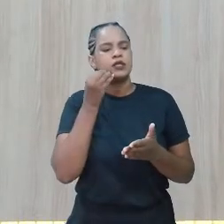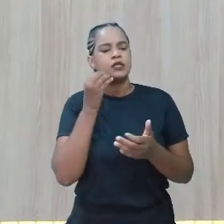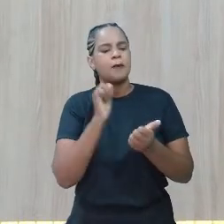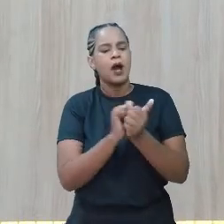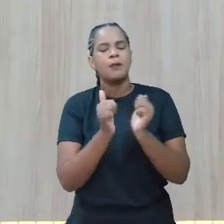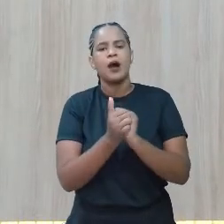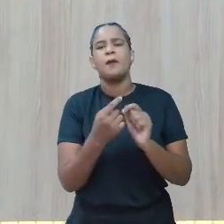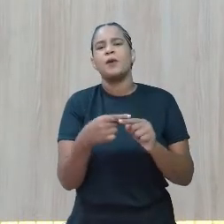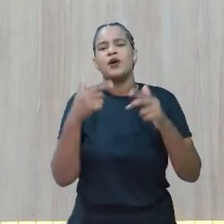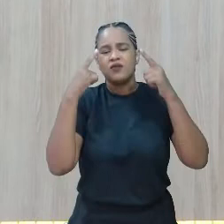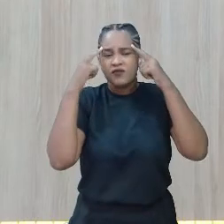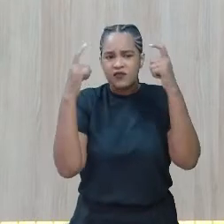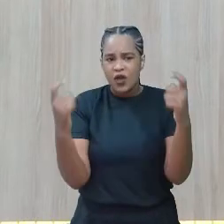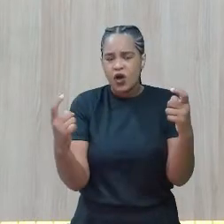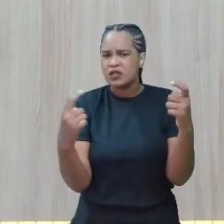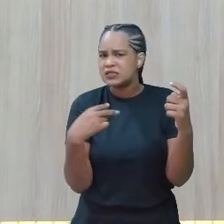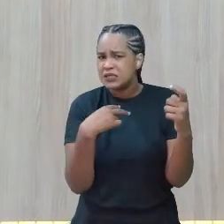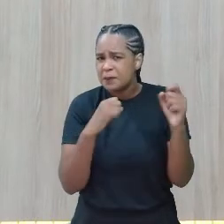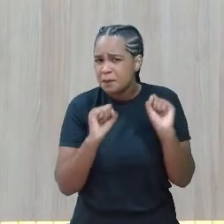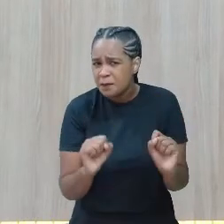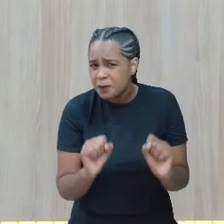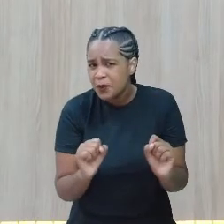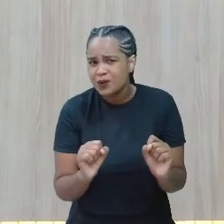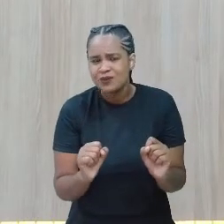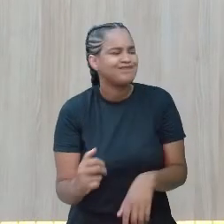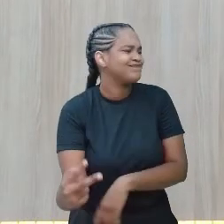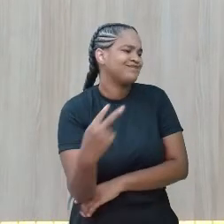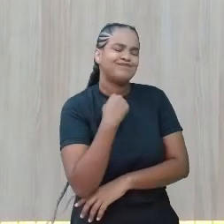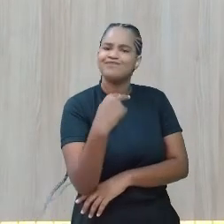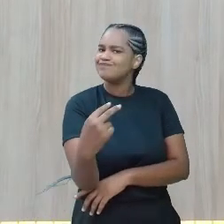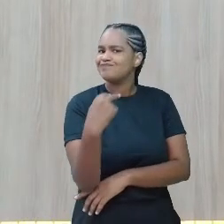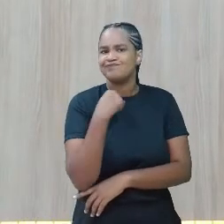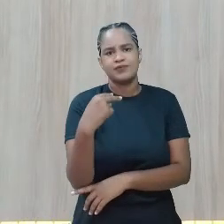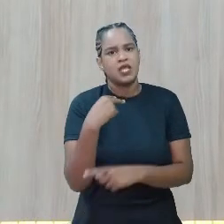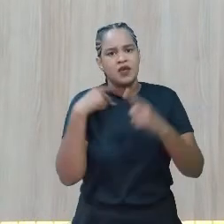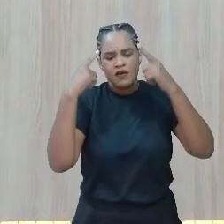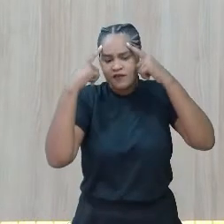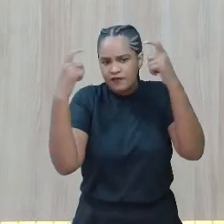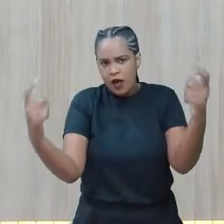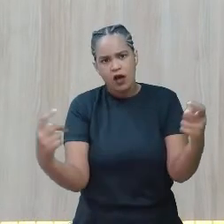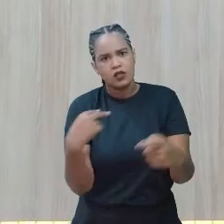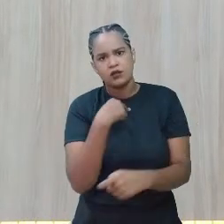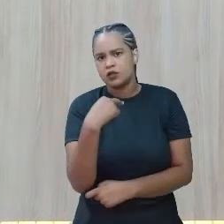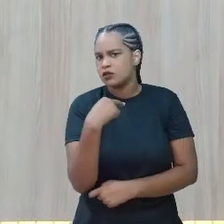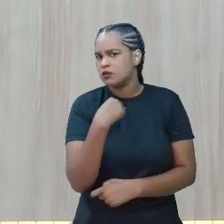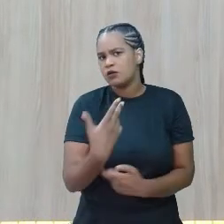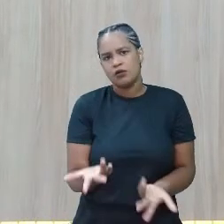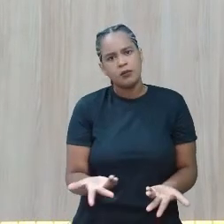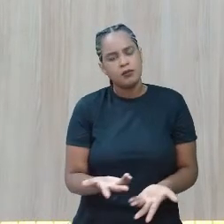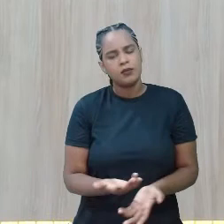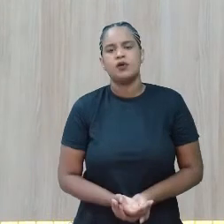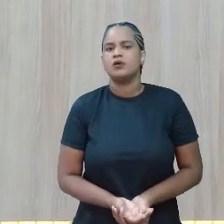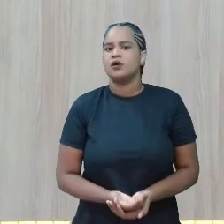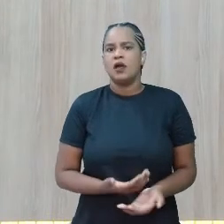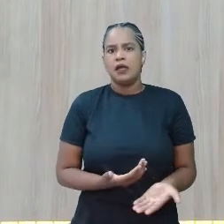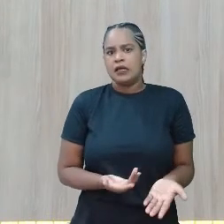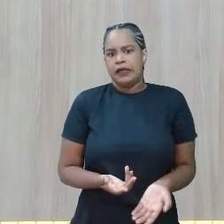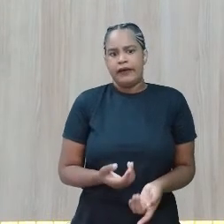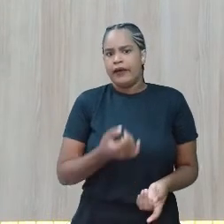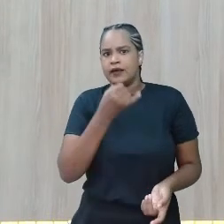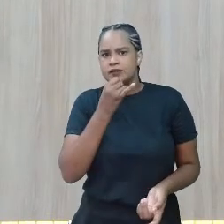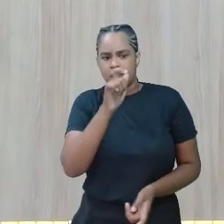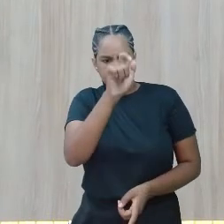violência é permitido, minha gente? Não é, não é? Então, nós não podemos estar, não é por qualquer coisa, batendo em